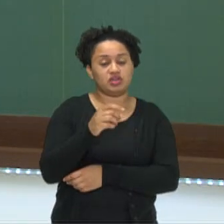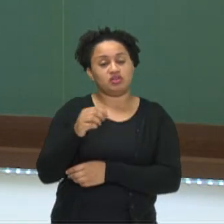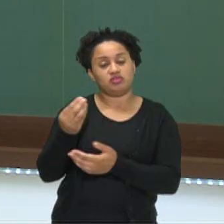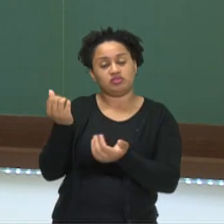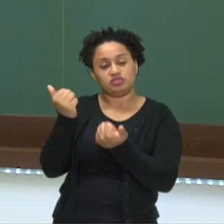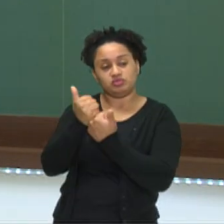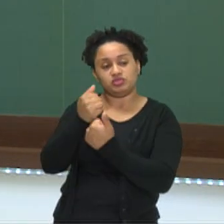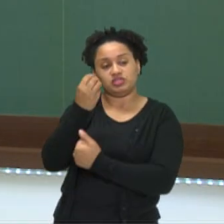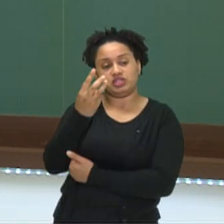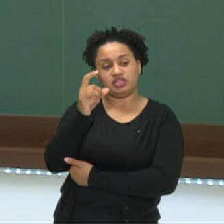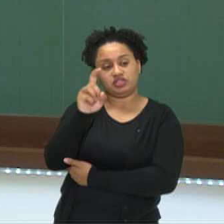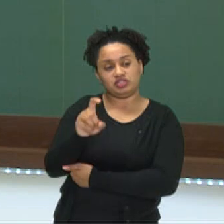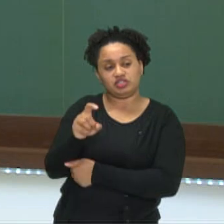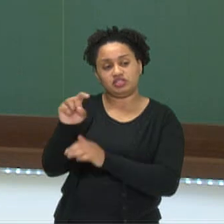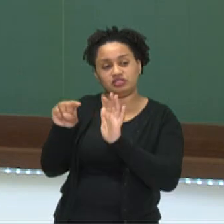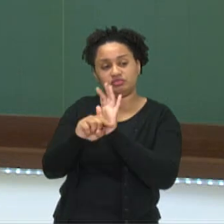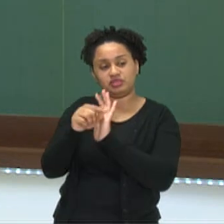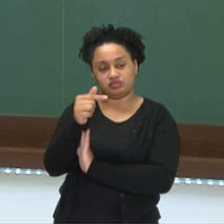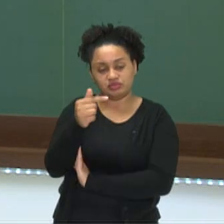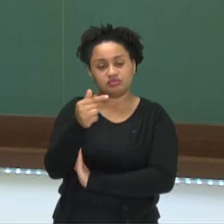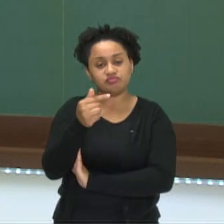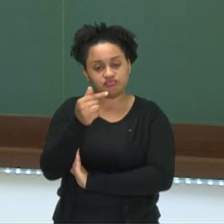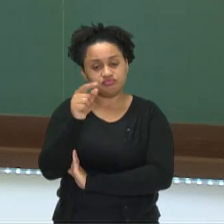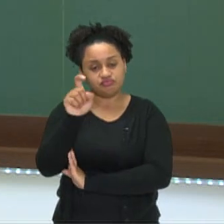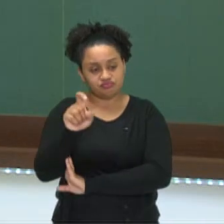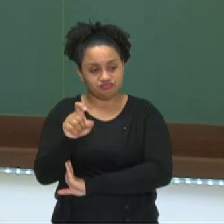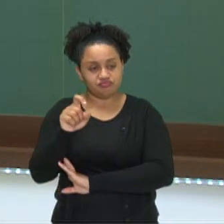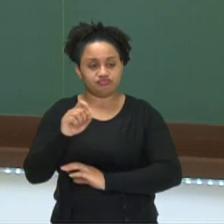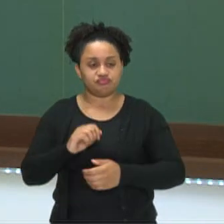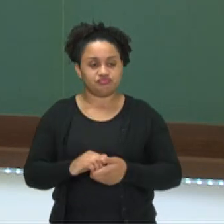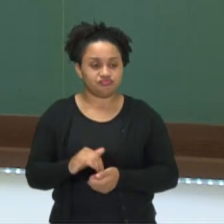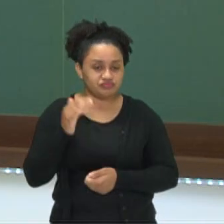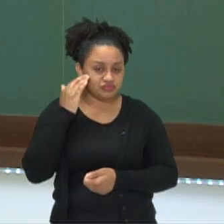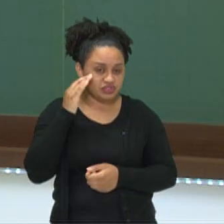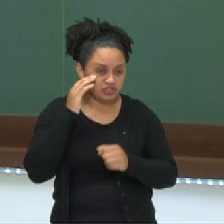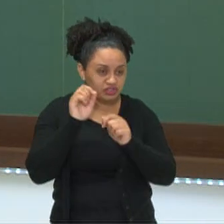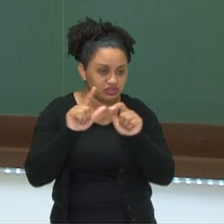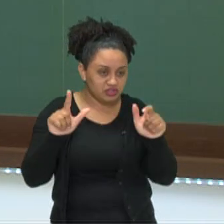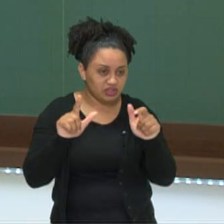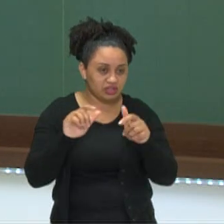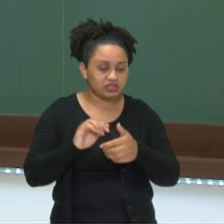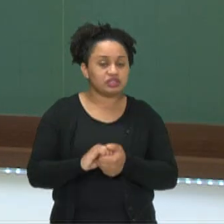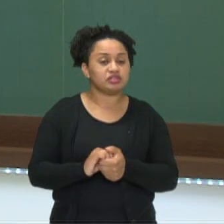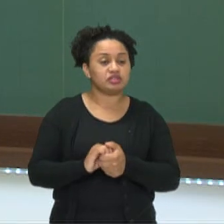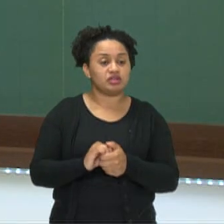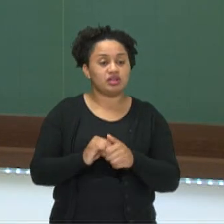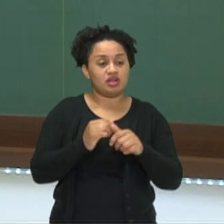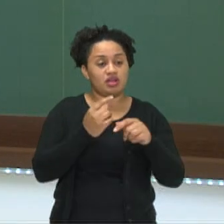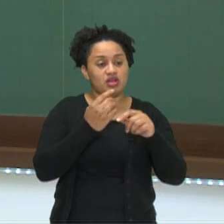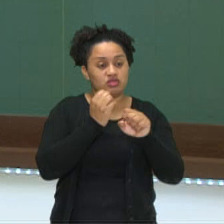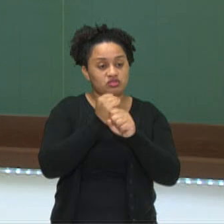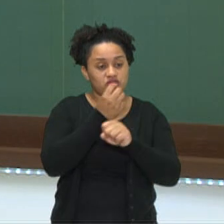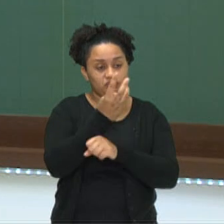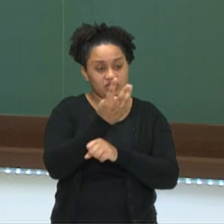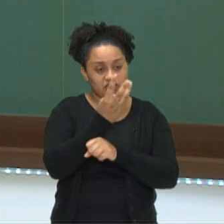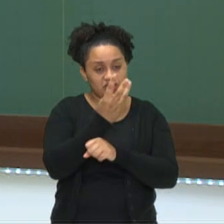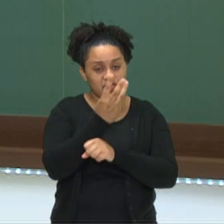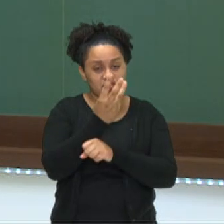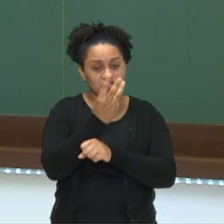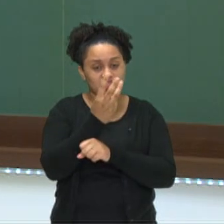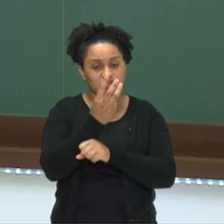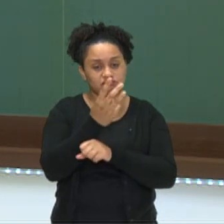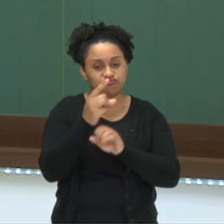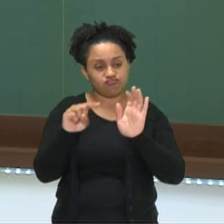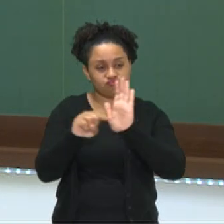escrever 3x menos 7x. Ok? Ó, mais 3